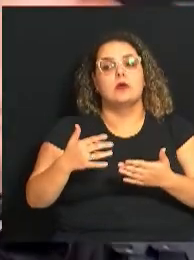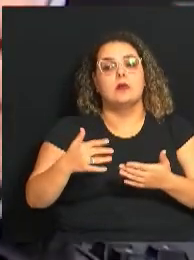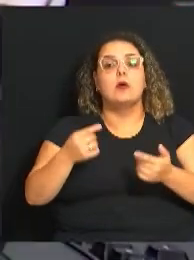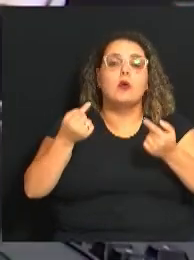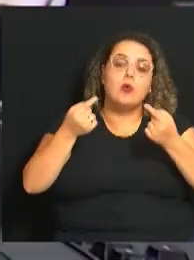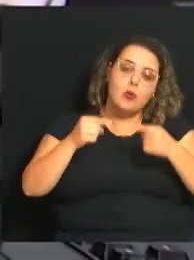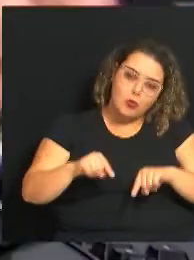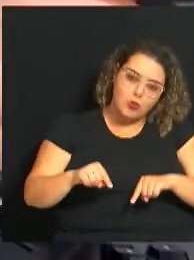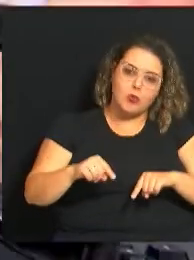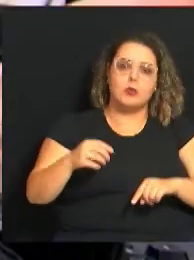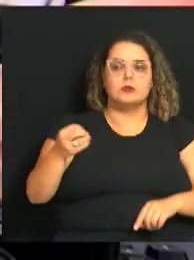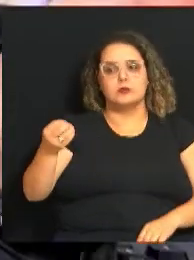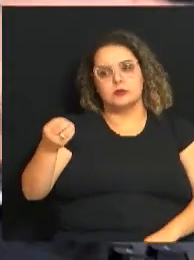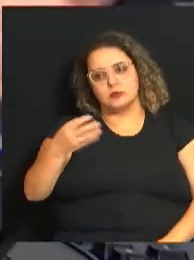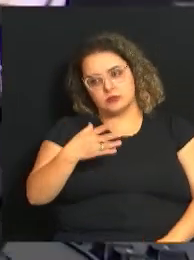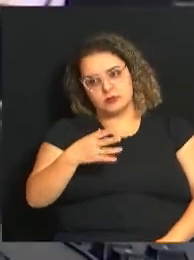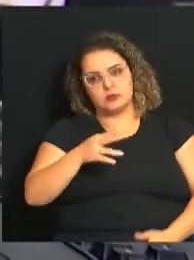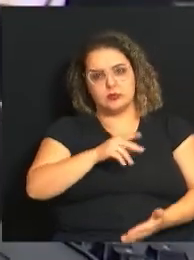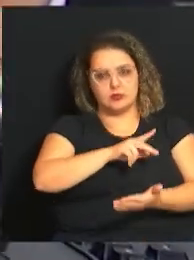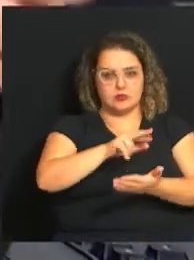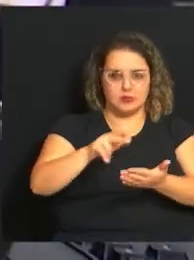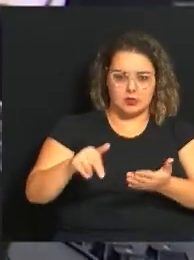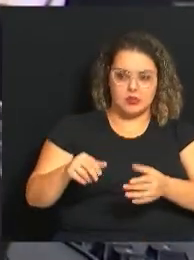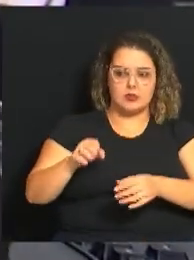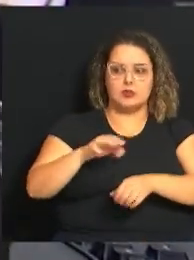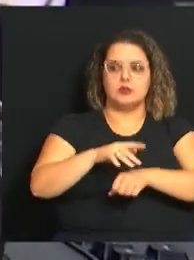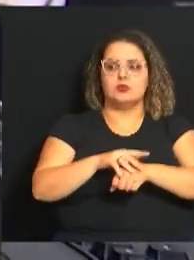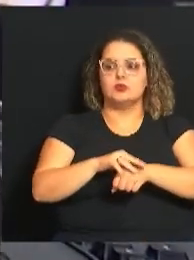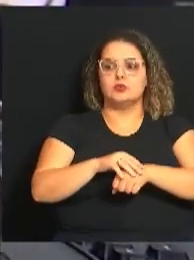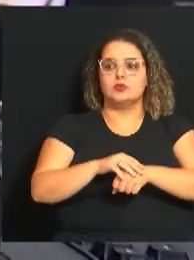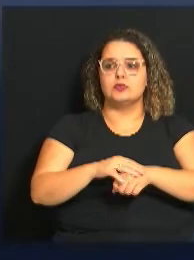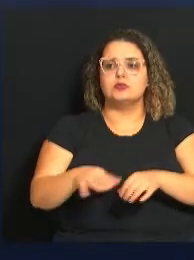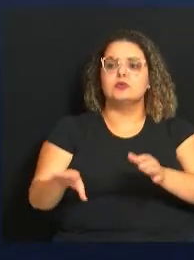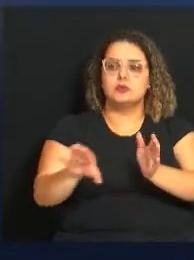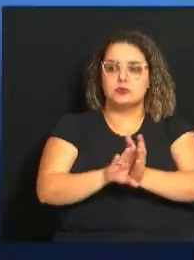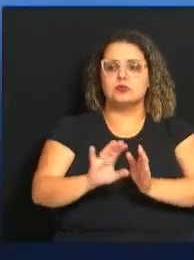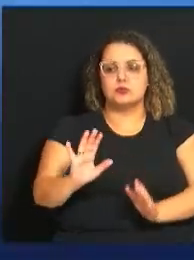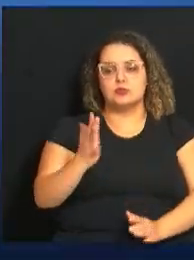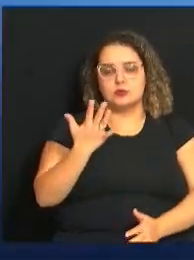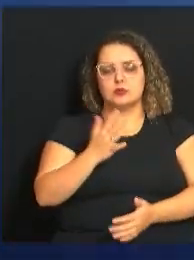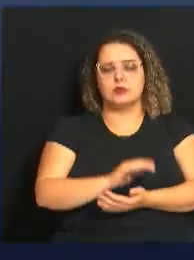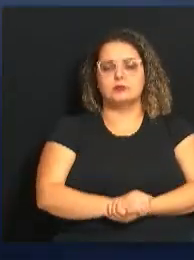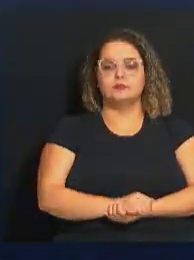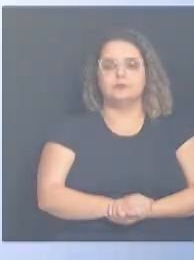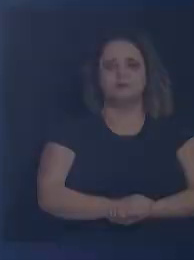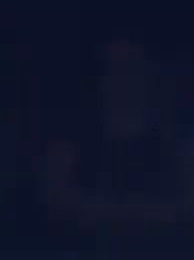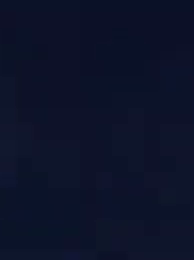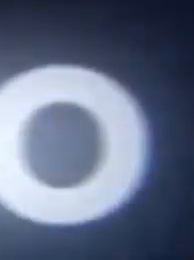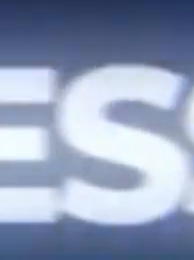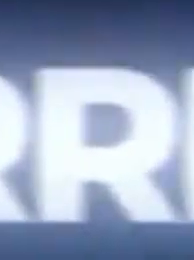essas novas variantes, de doenças que estão aparecendo.